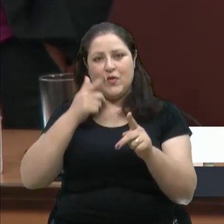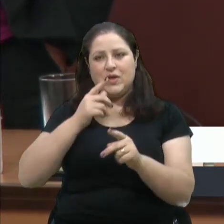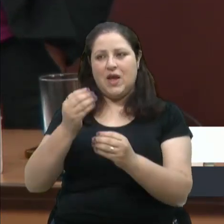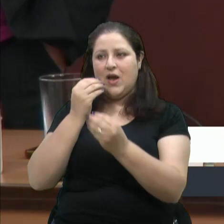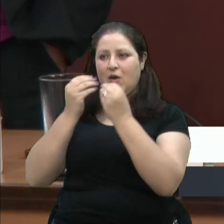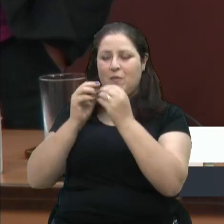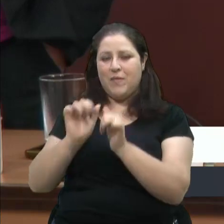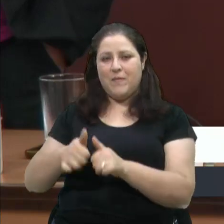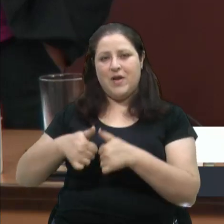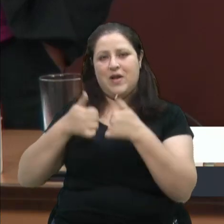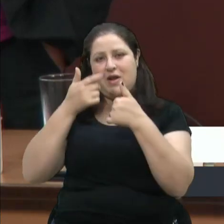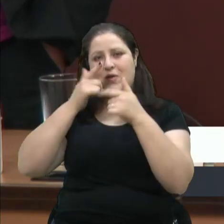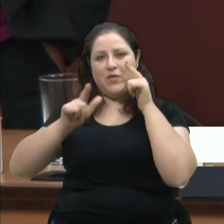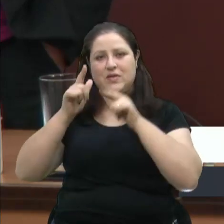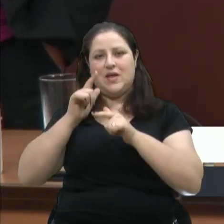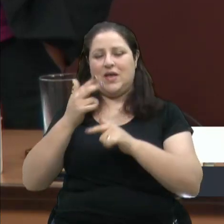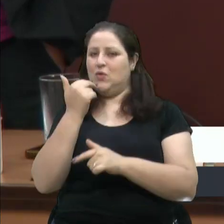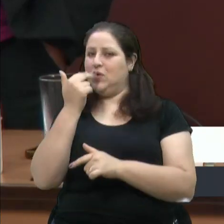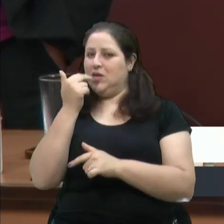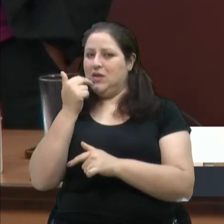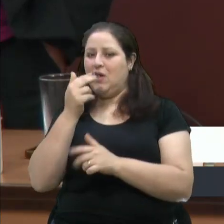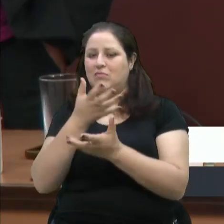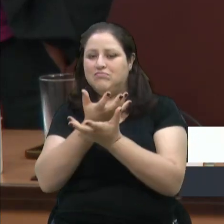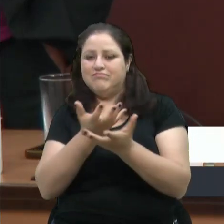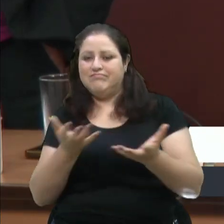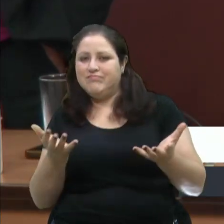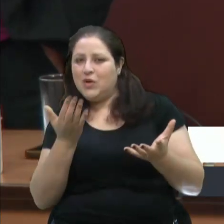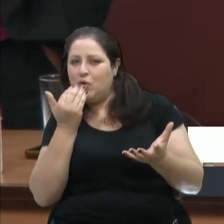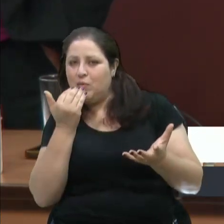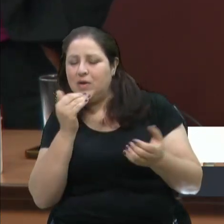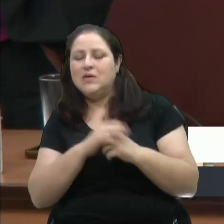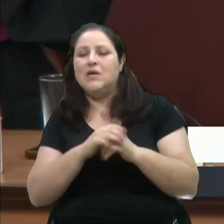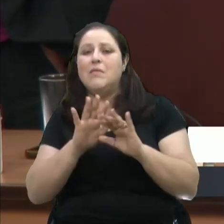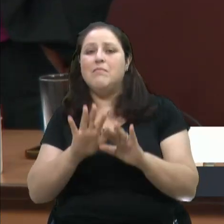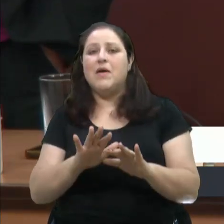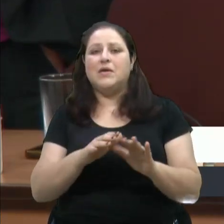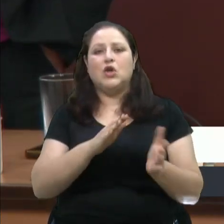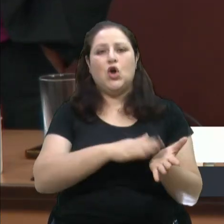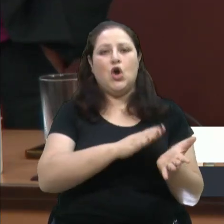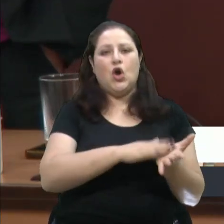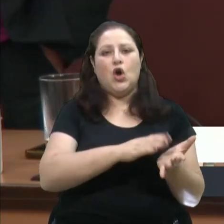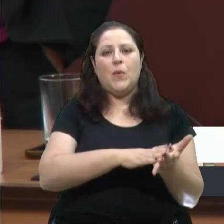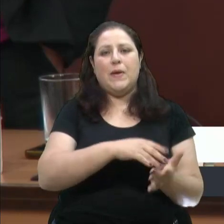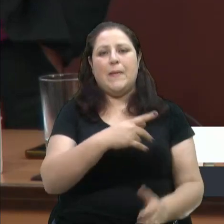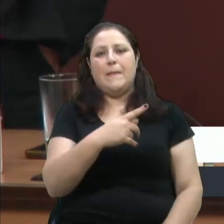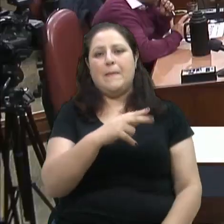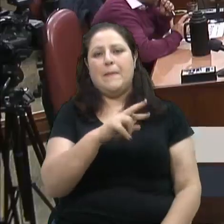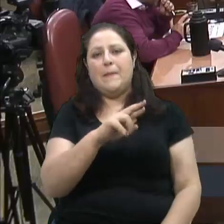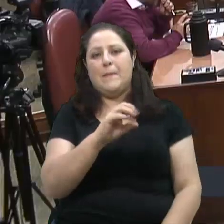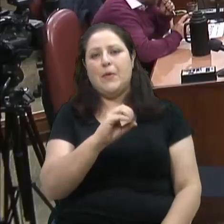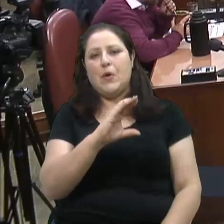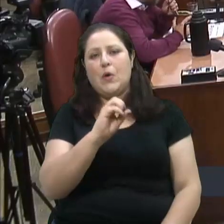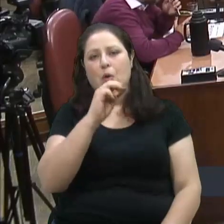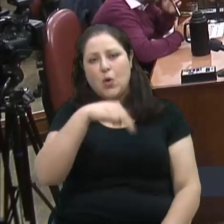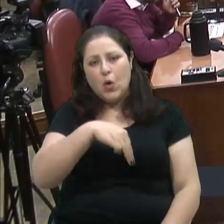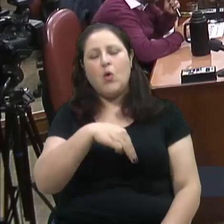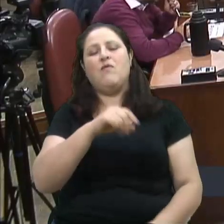um poder nutricional melhor na sua mesa é mas vamos cobrar do Procon que faça essas fiscalização Obrigado